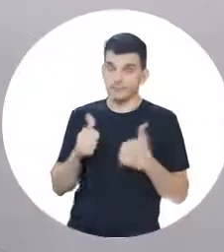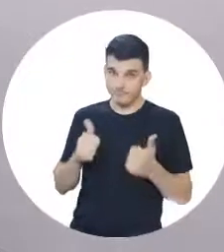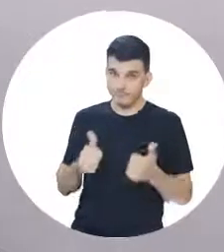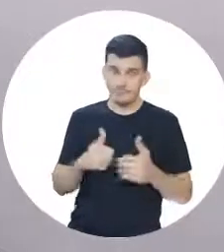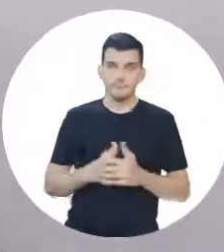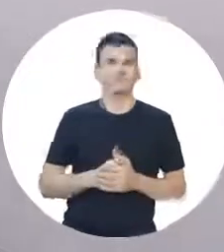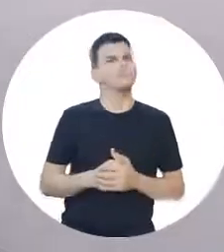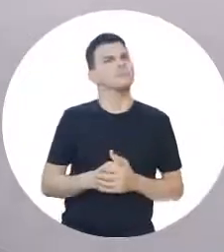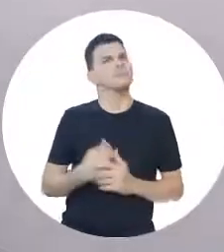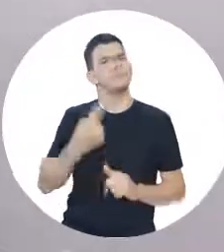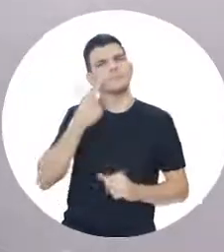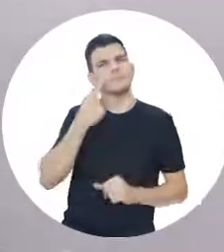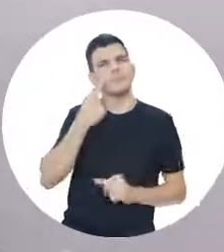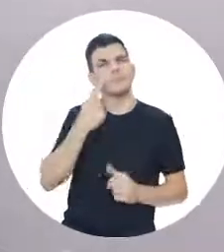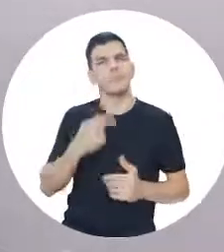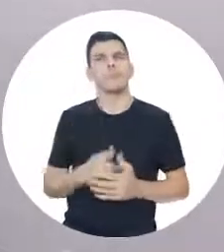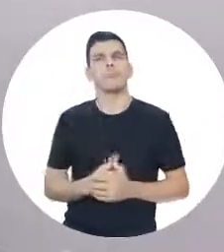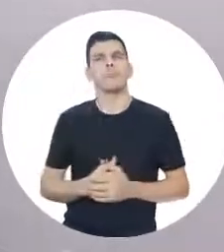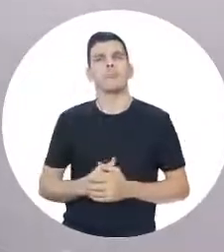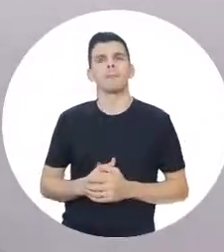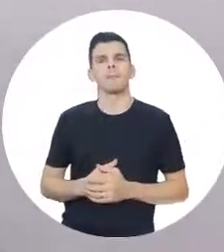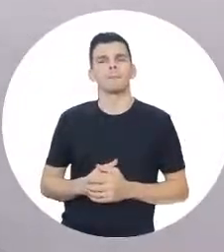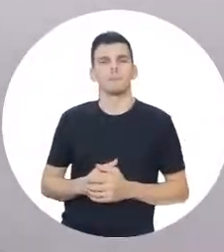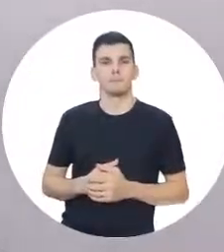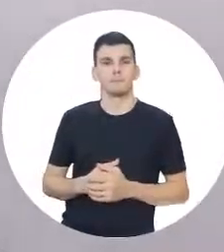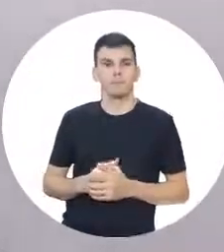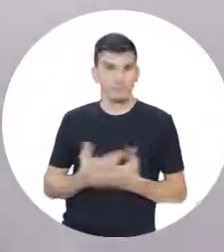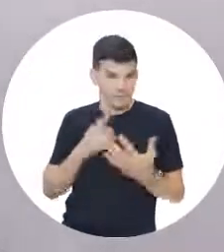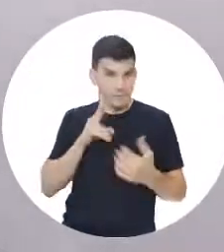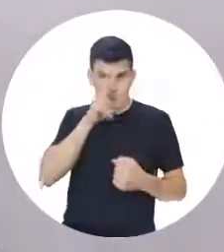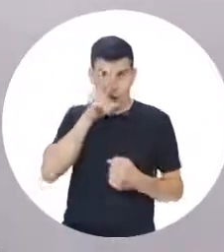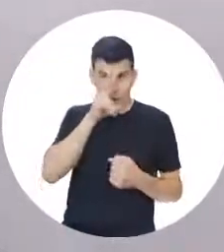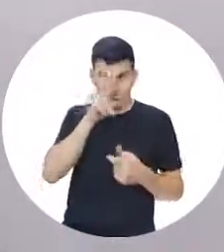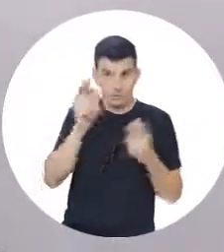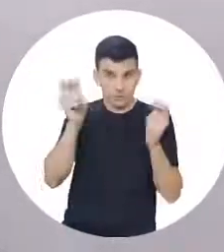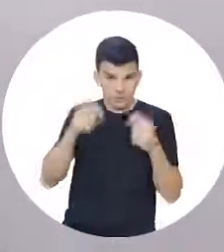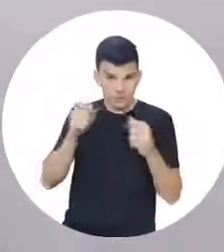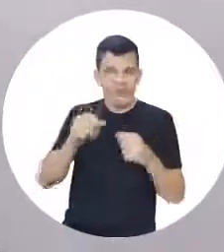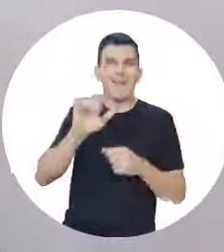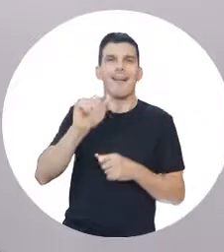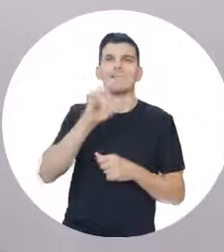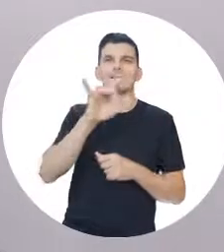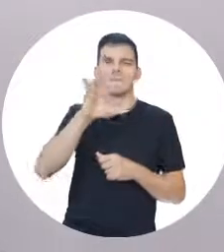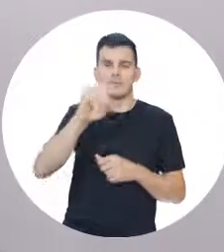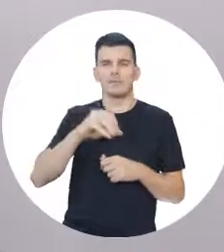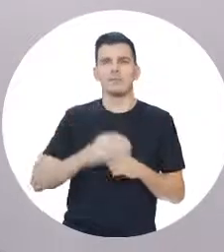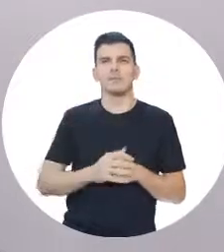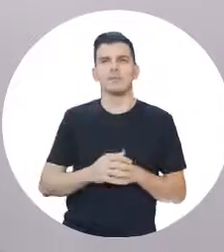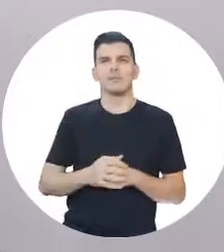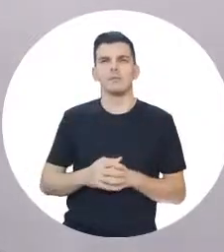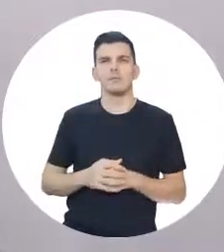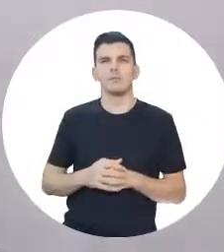o pH. Então, vem cá. Para a força deste ácido,